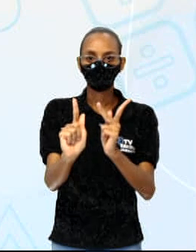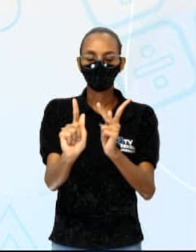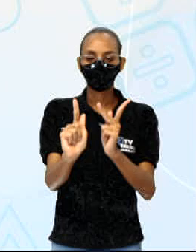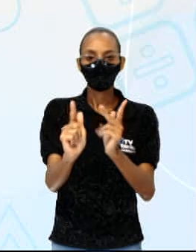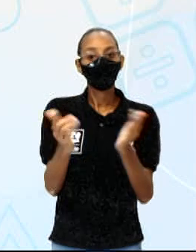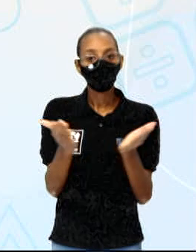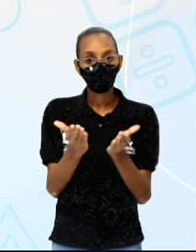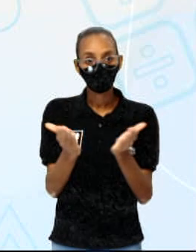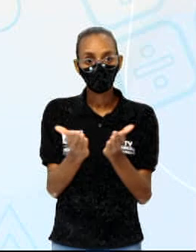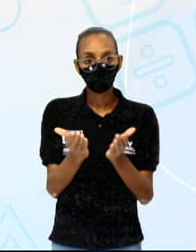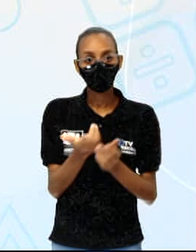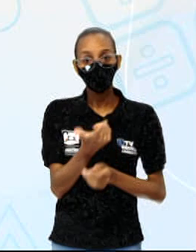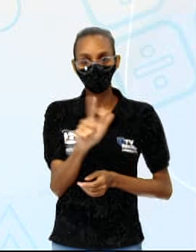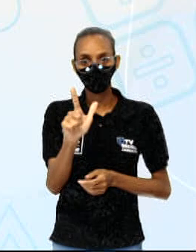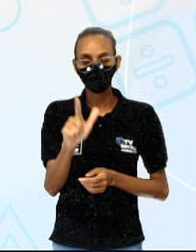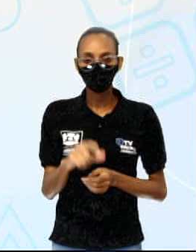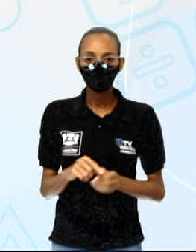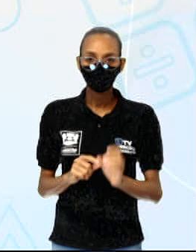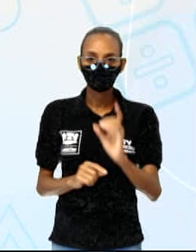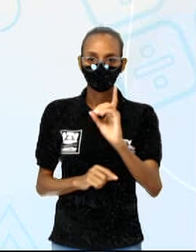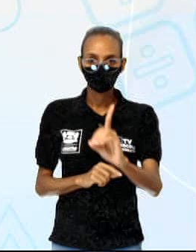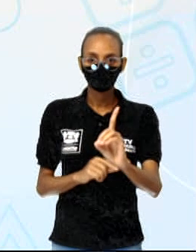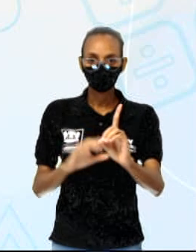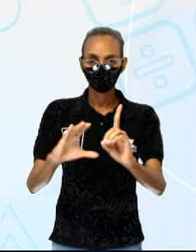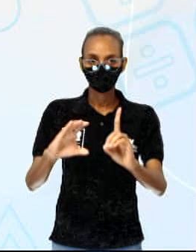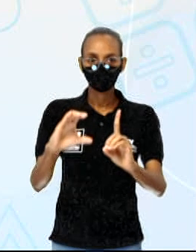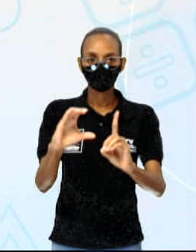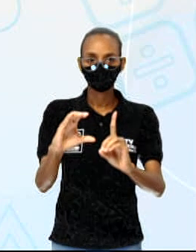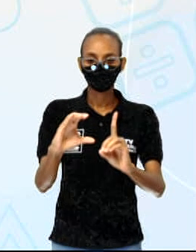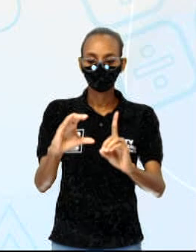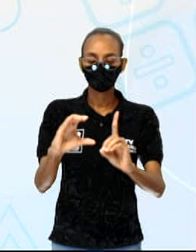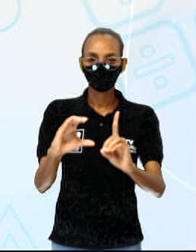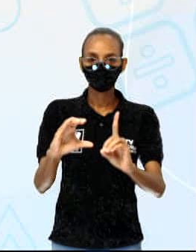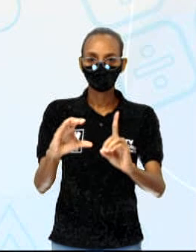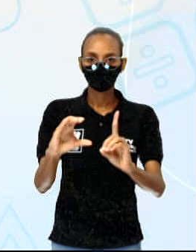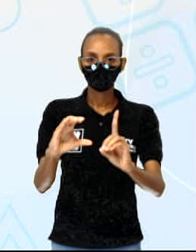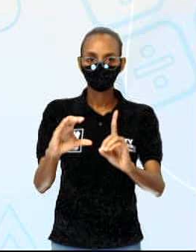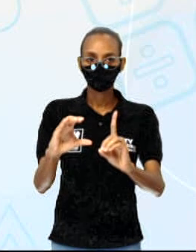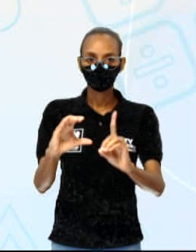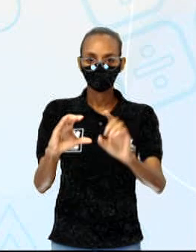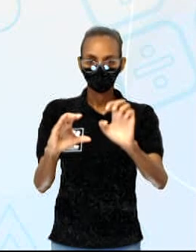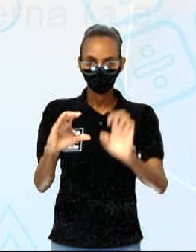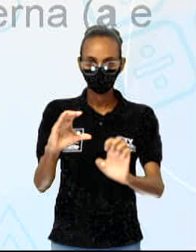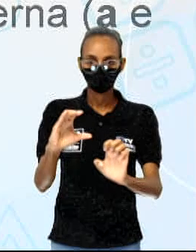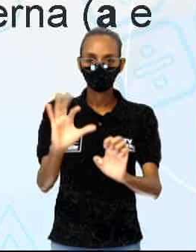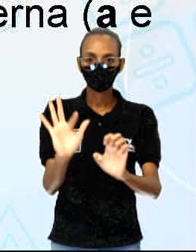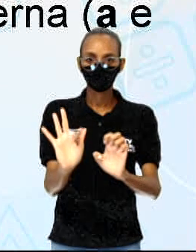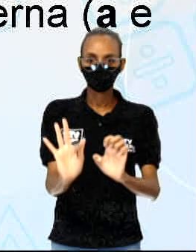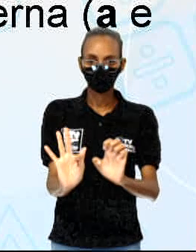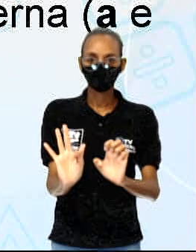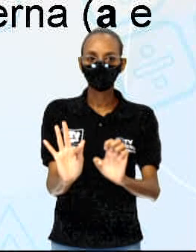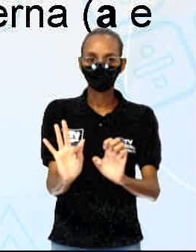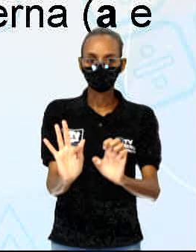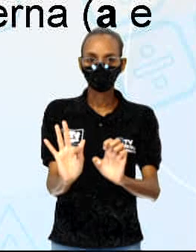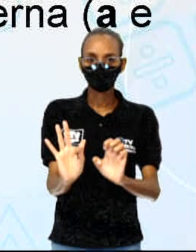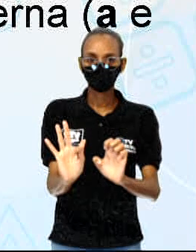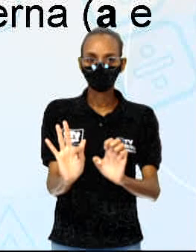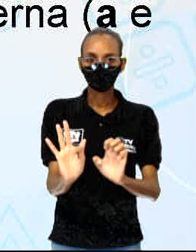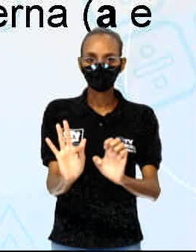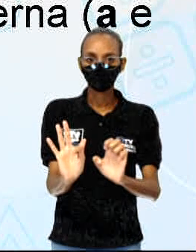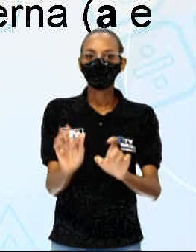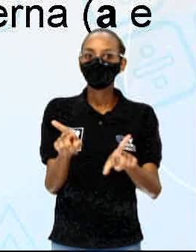se eu pego esses dois, por exemplo, D e C, E e F, eles também